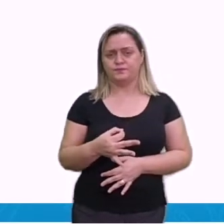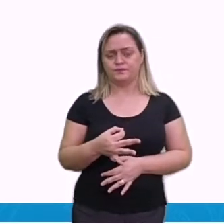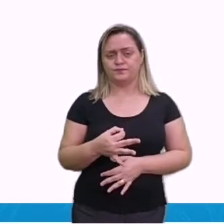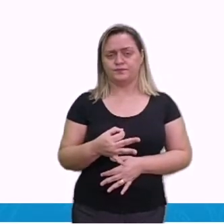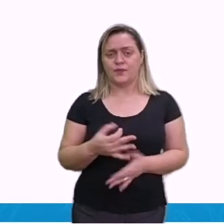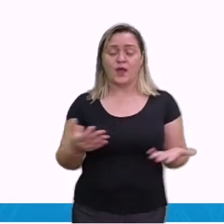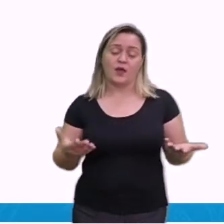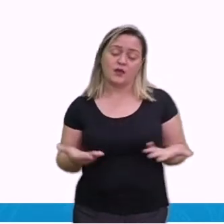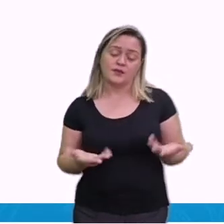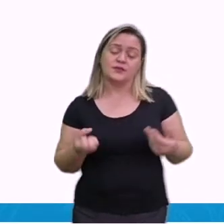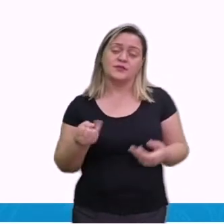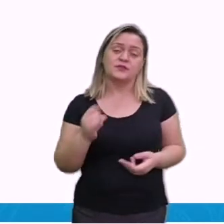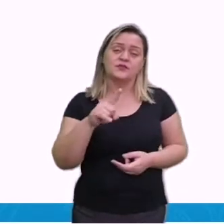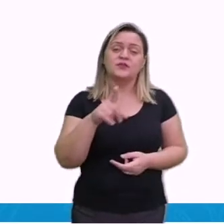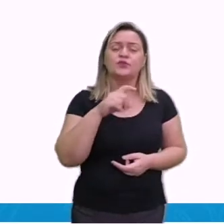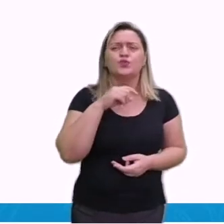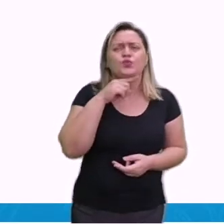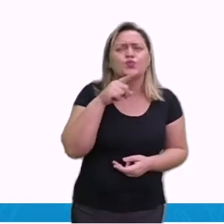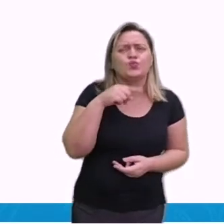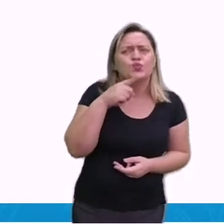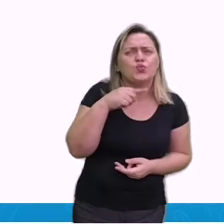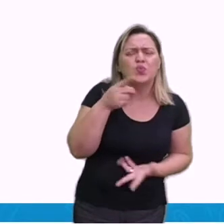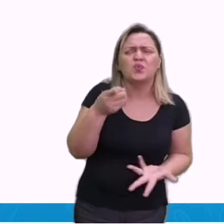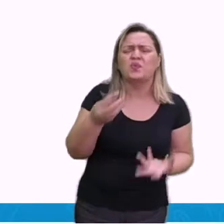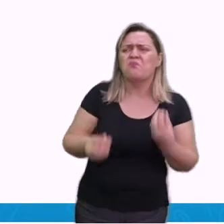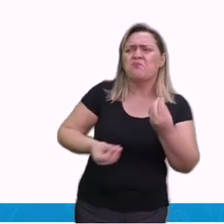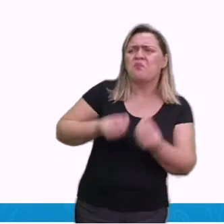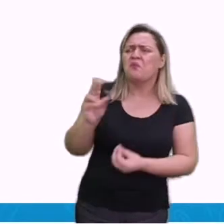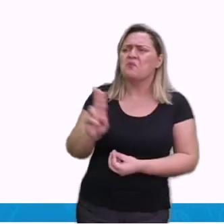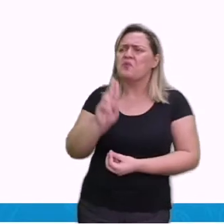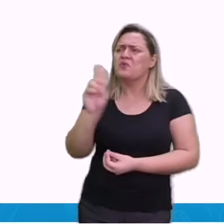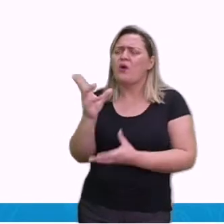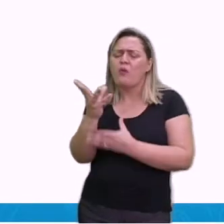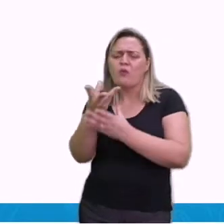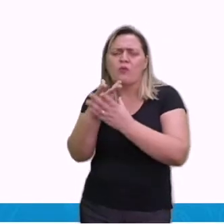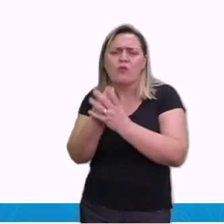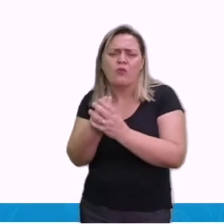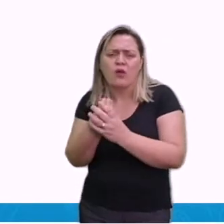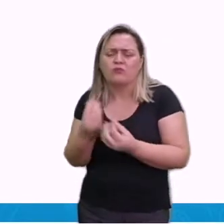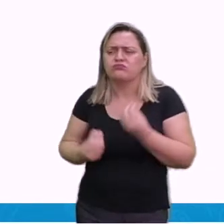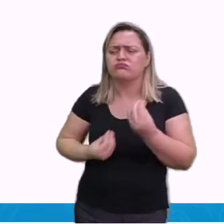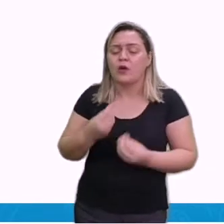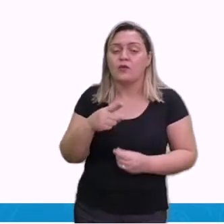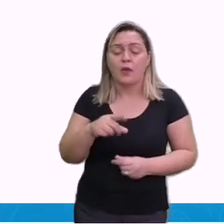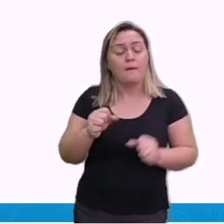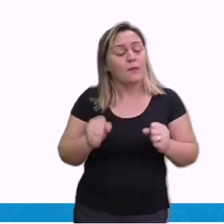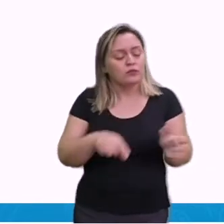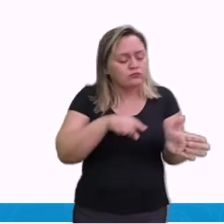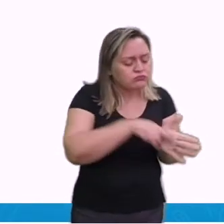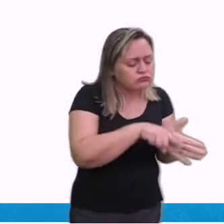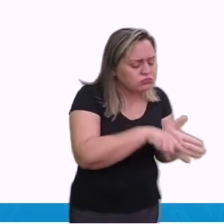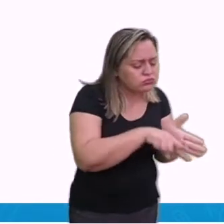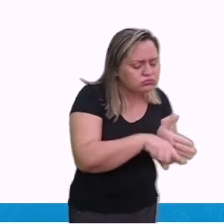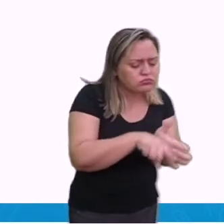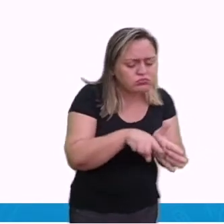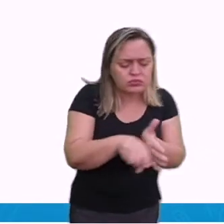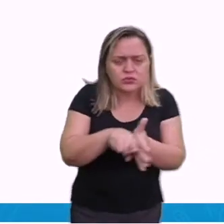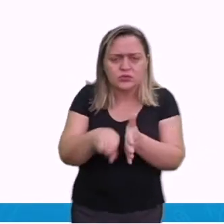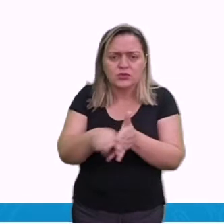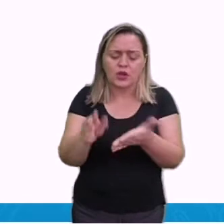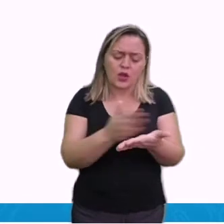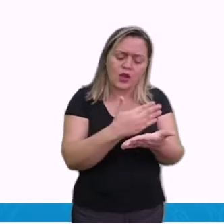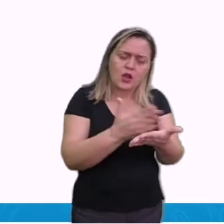não sabe fazer o plural, você pode pesquisar ou em livros de língua portuguesa, ou você tem